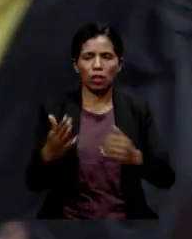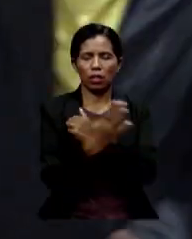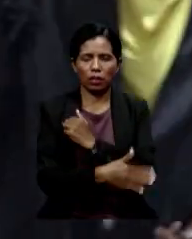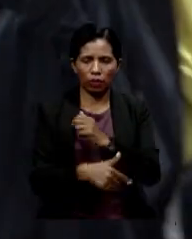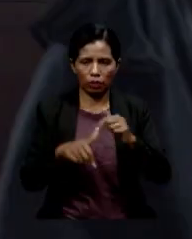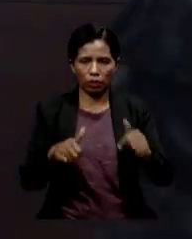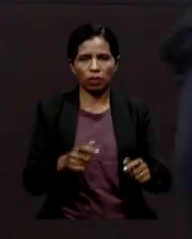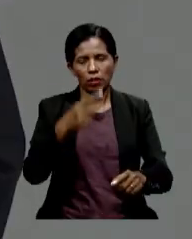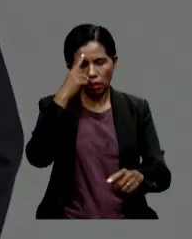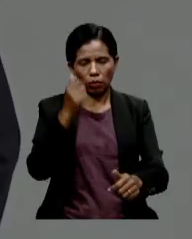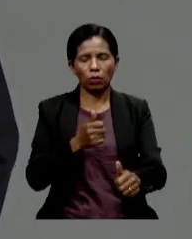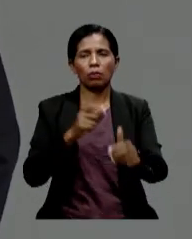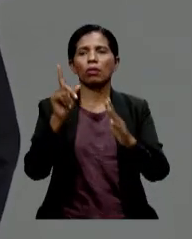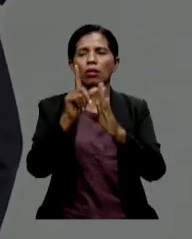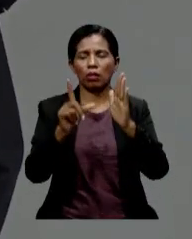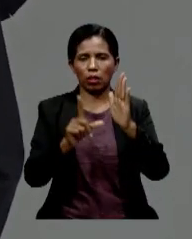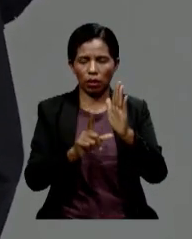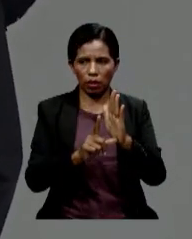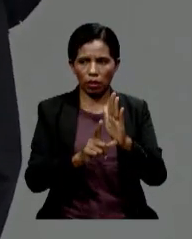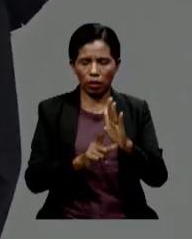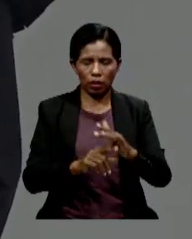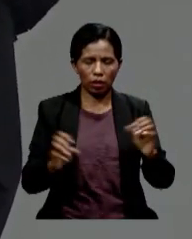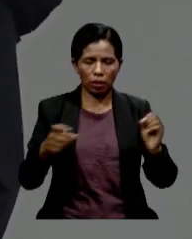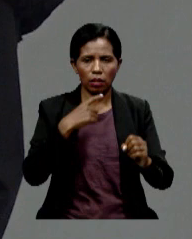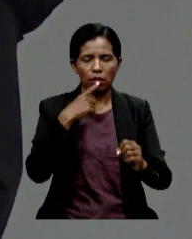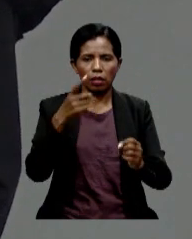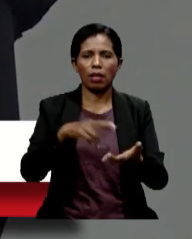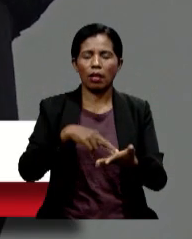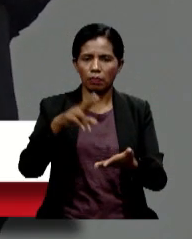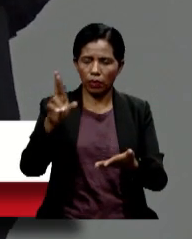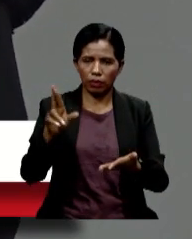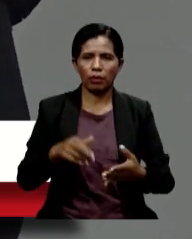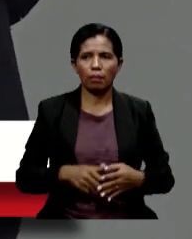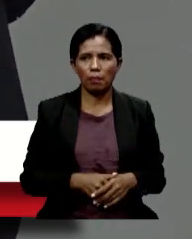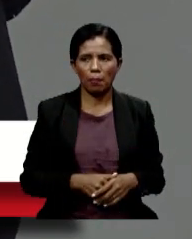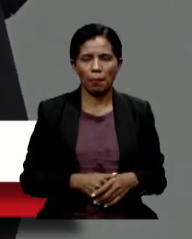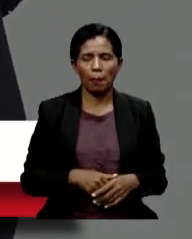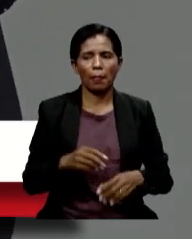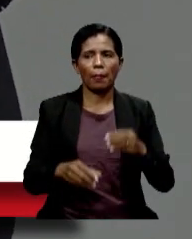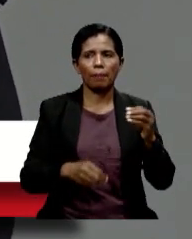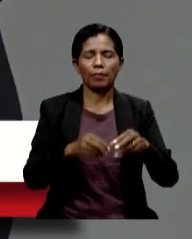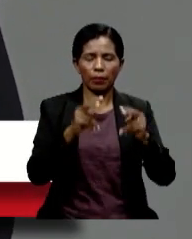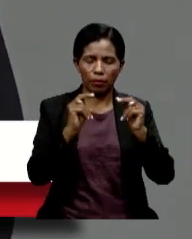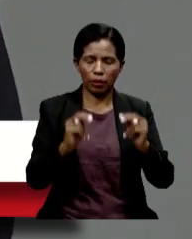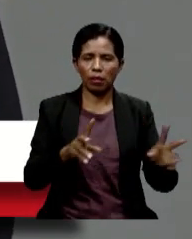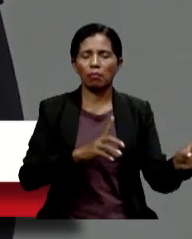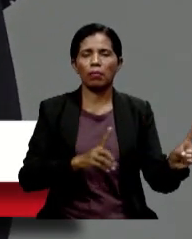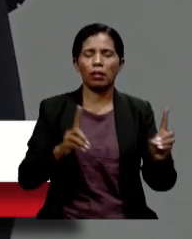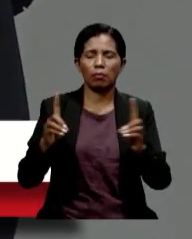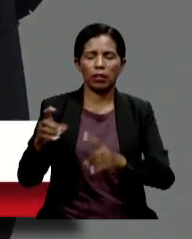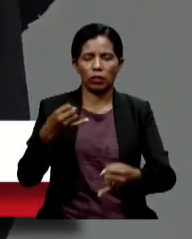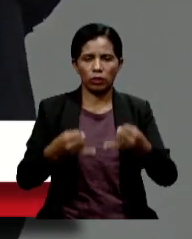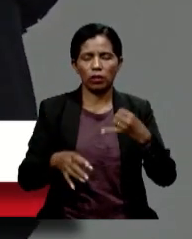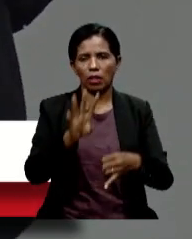e lei organização judiciária, nebe que o parlamento foi na prova, kata precisa pelo menos juiz ne